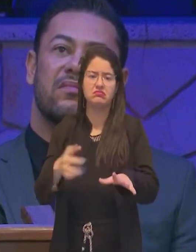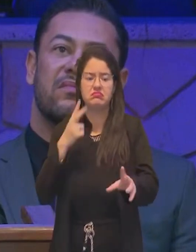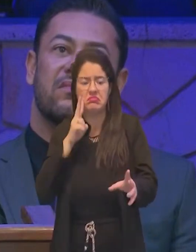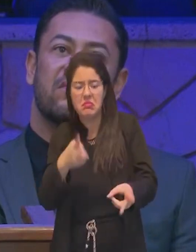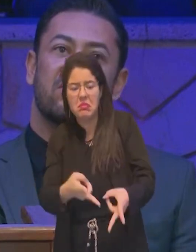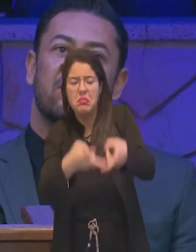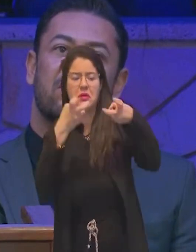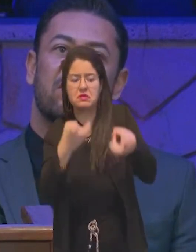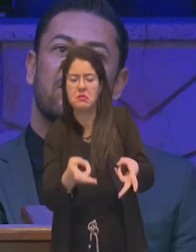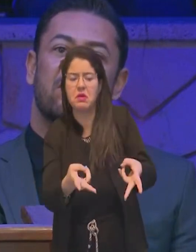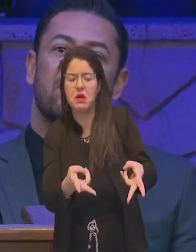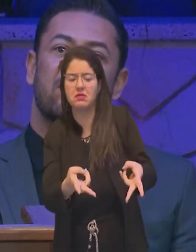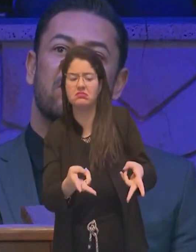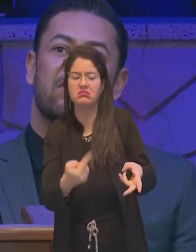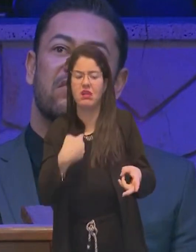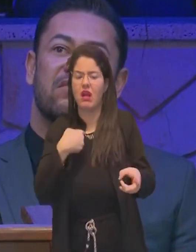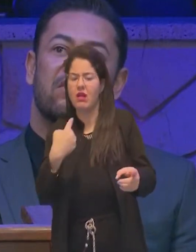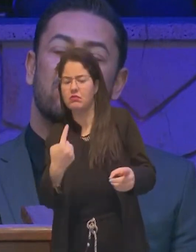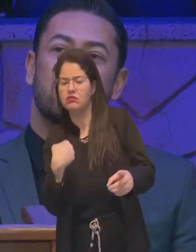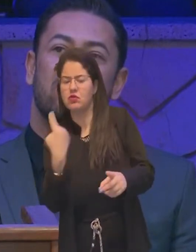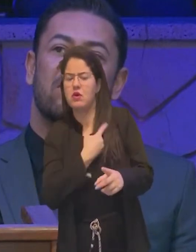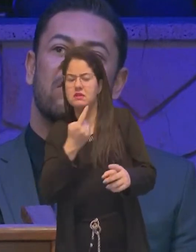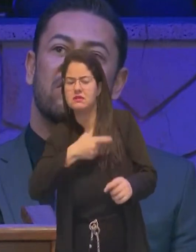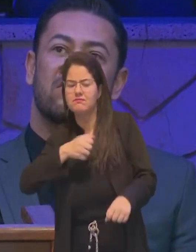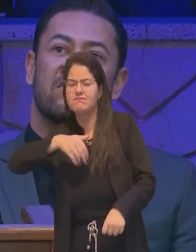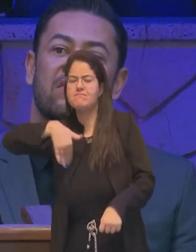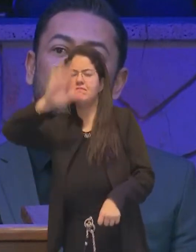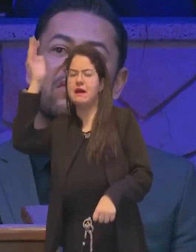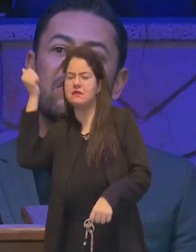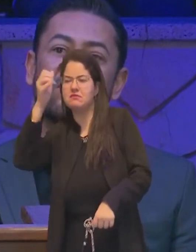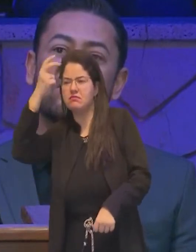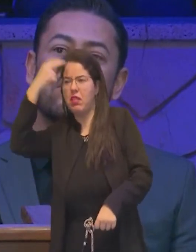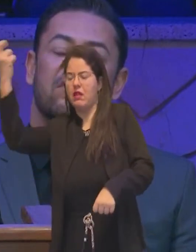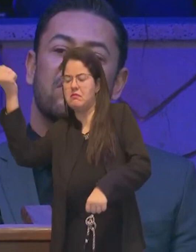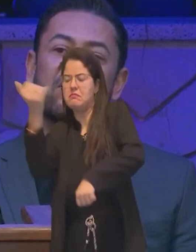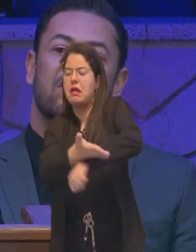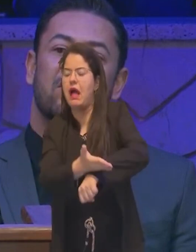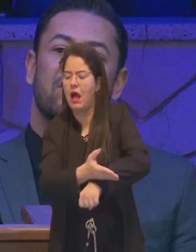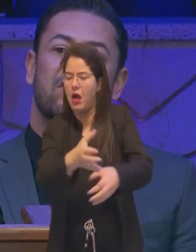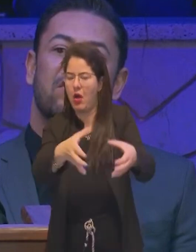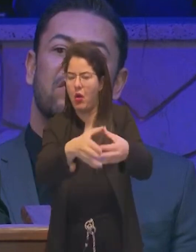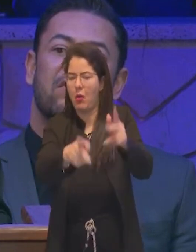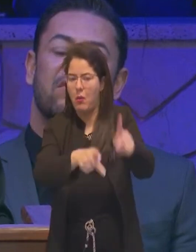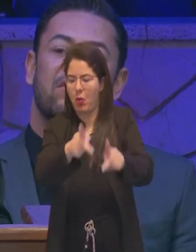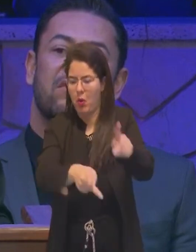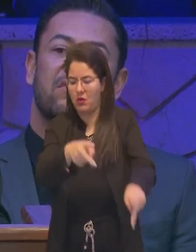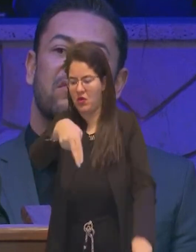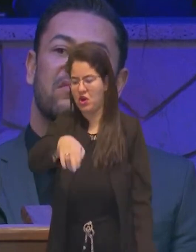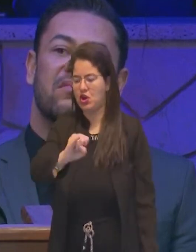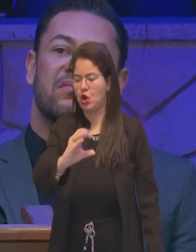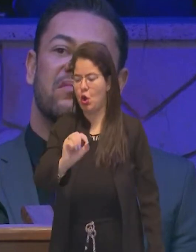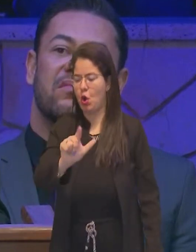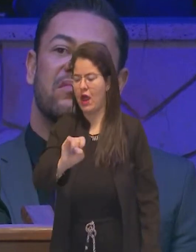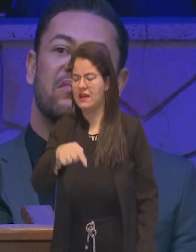eles queriam mostrar que eles eram melhores intelectualmente. E os nicolaítas estavam